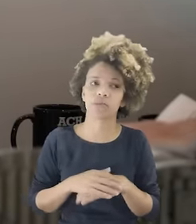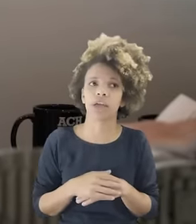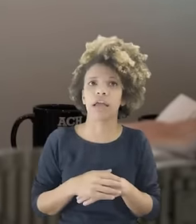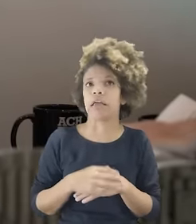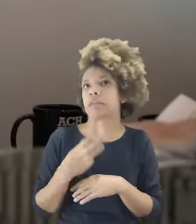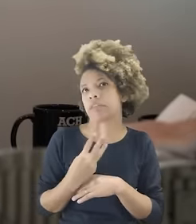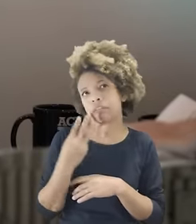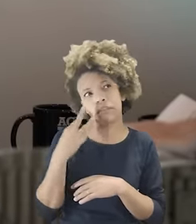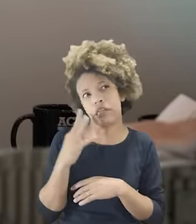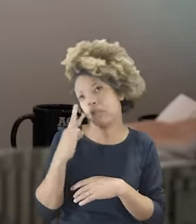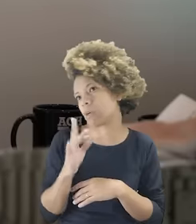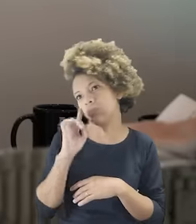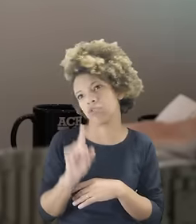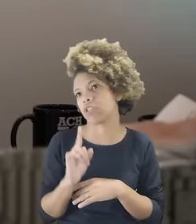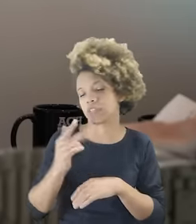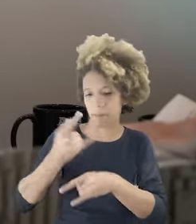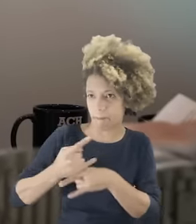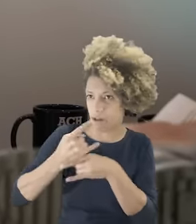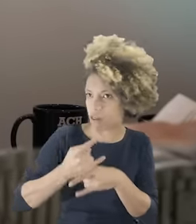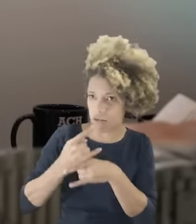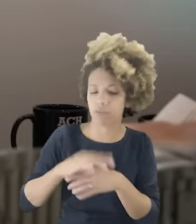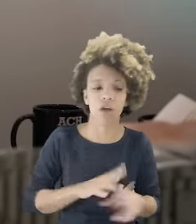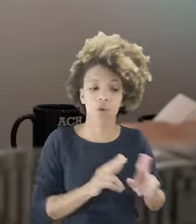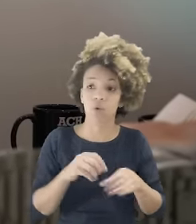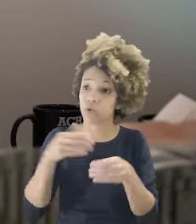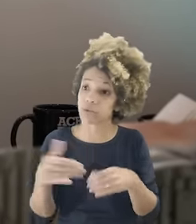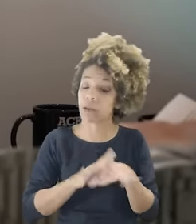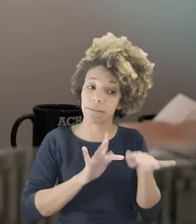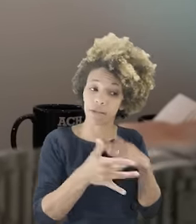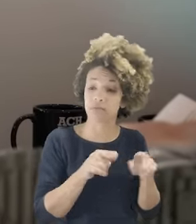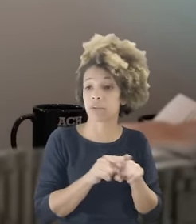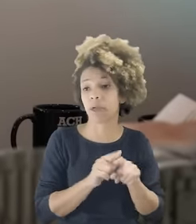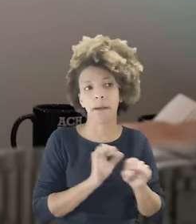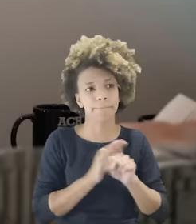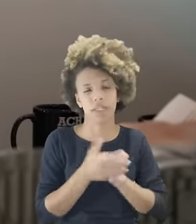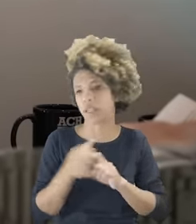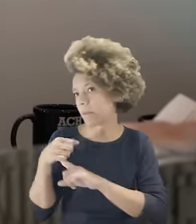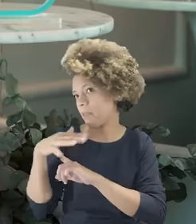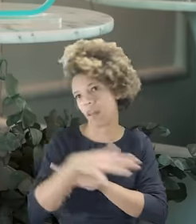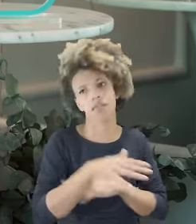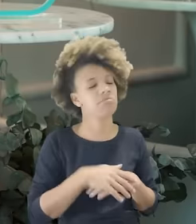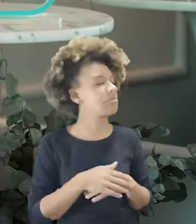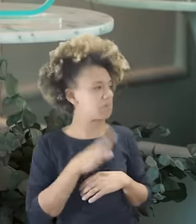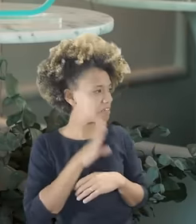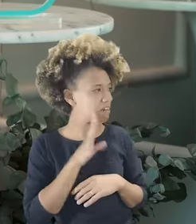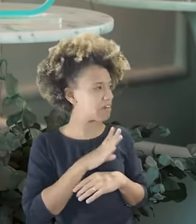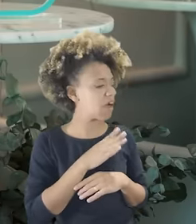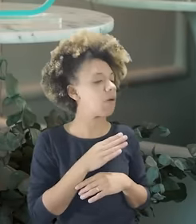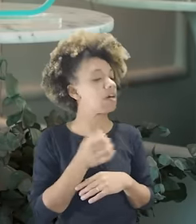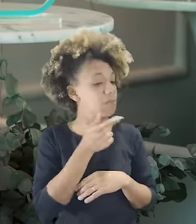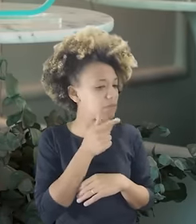cara a gente ficava três quatro dias sem dormir assim fazendo Live para caramba Que demais mano a pandemia foi que demais que você